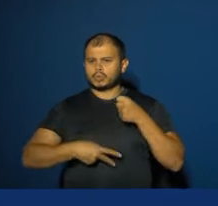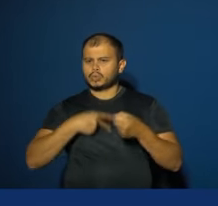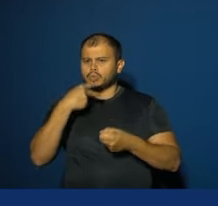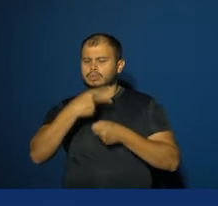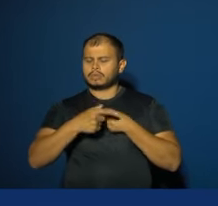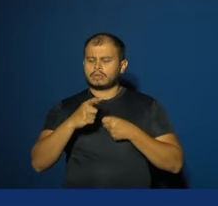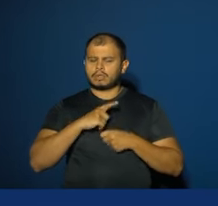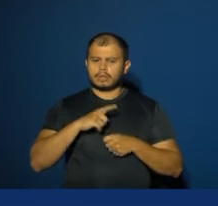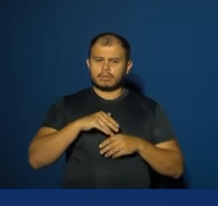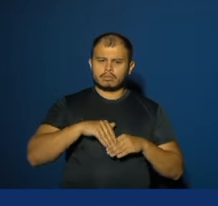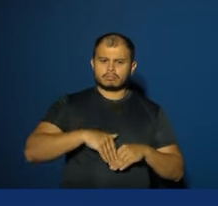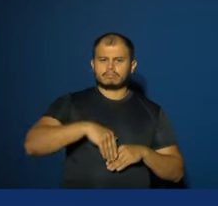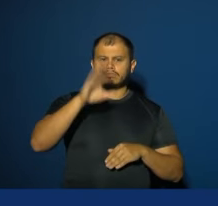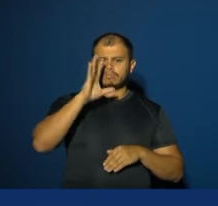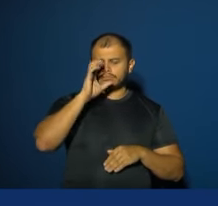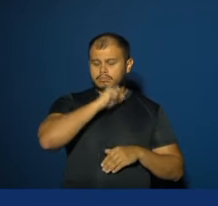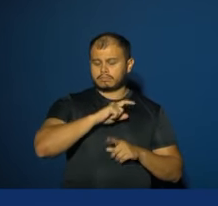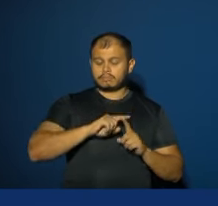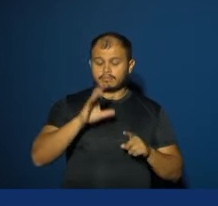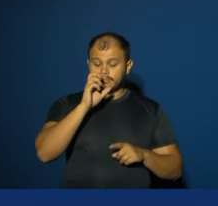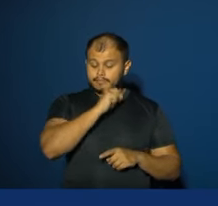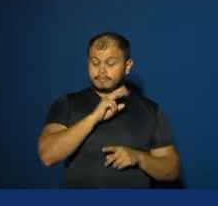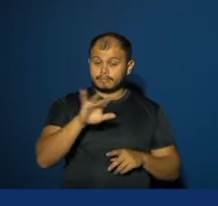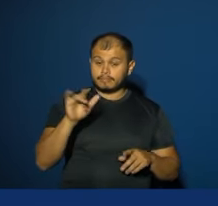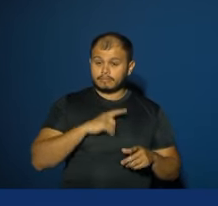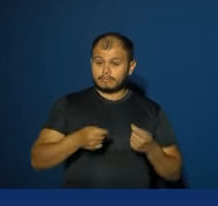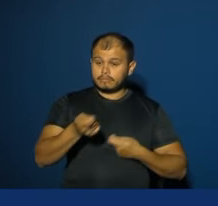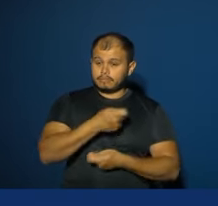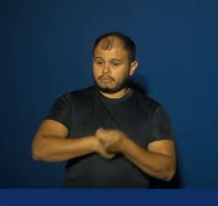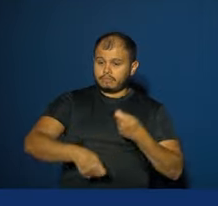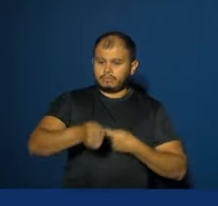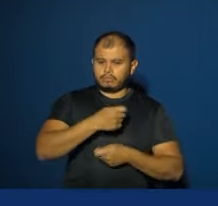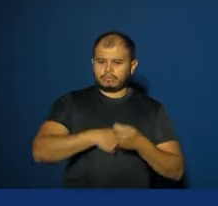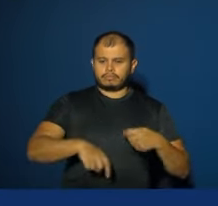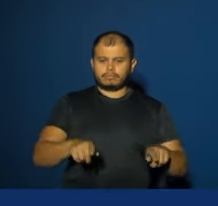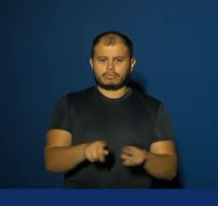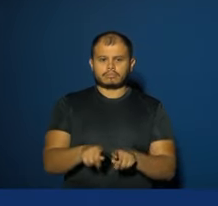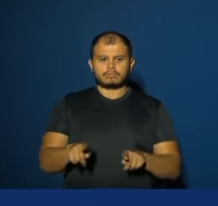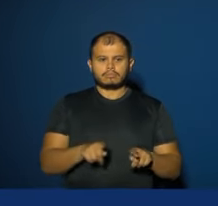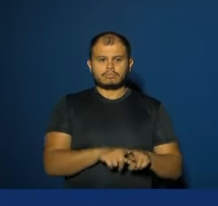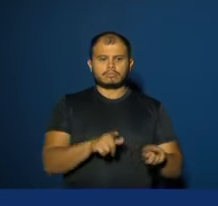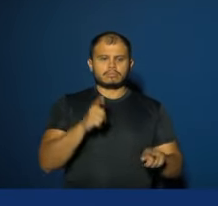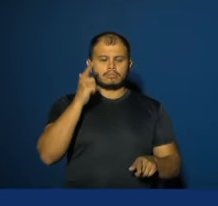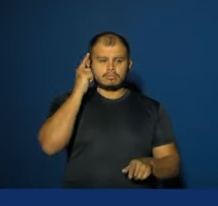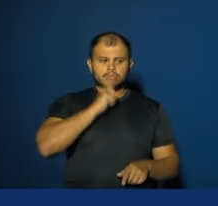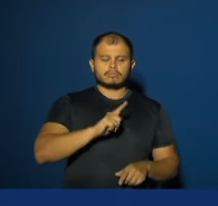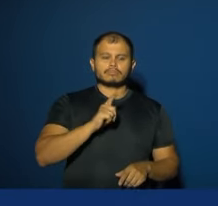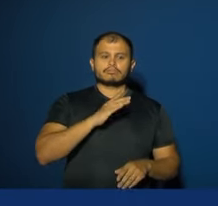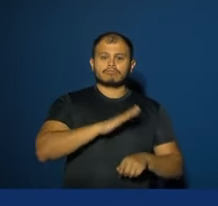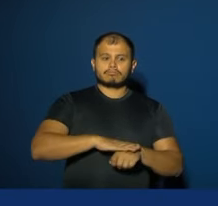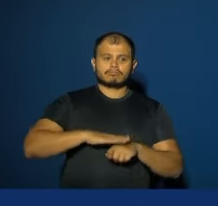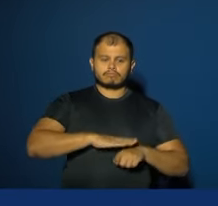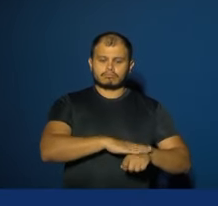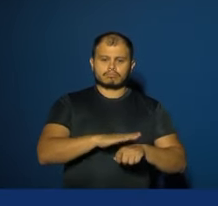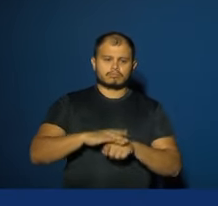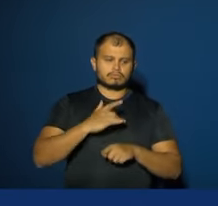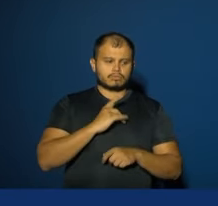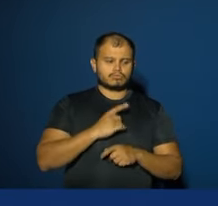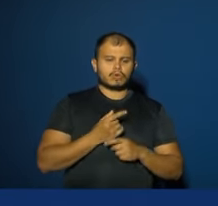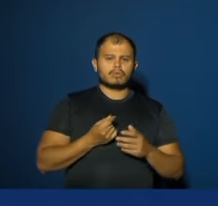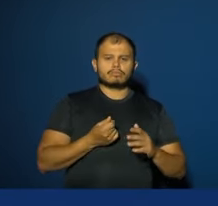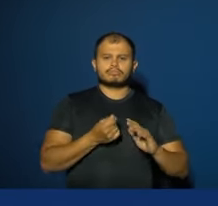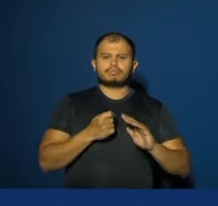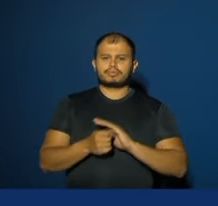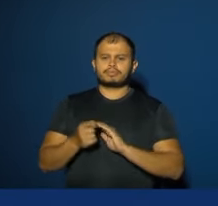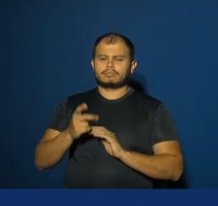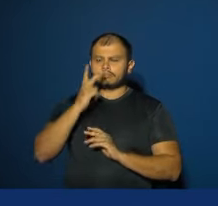mais elevadas mas rapidamente o mercado eh se eh mobiliza e as condições de rentabilidade elas